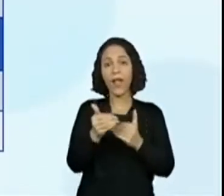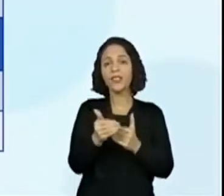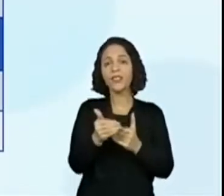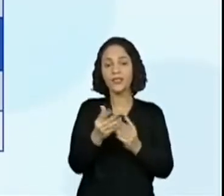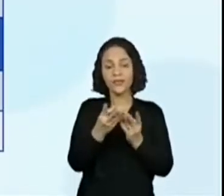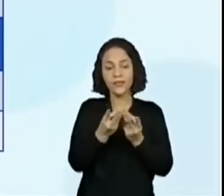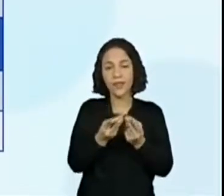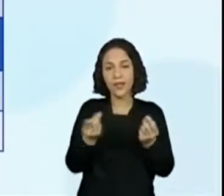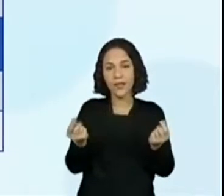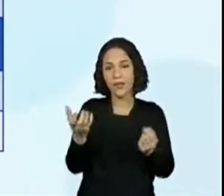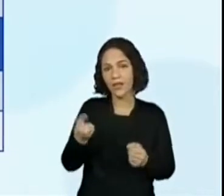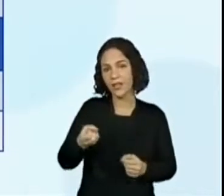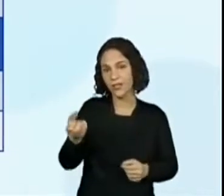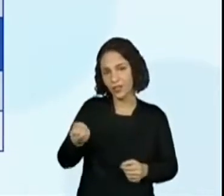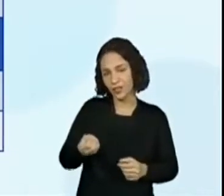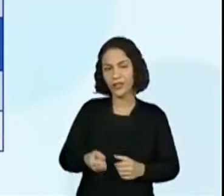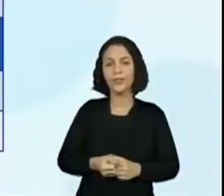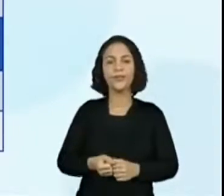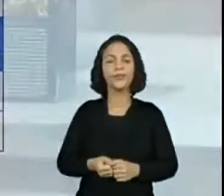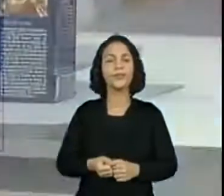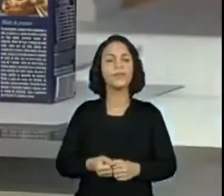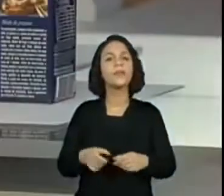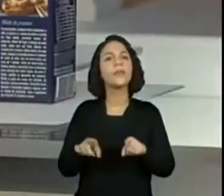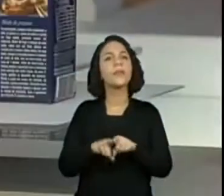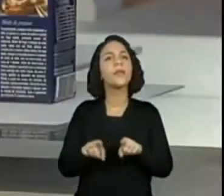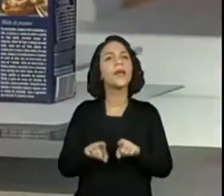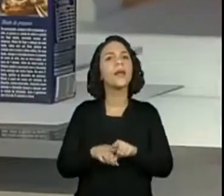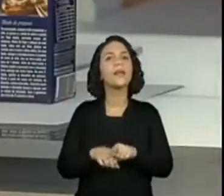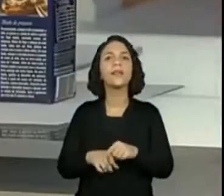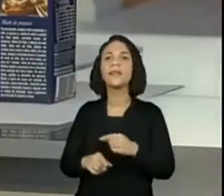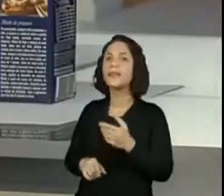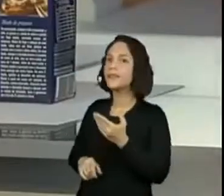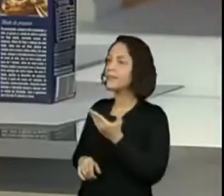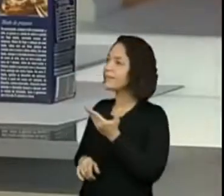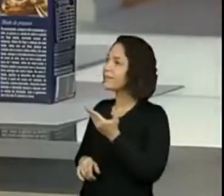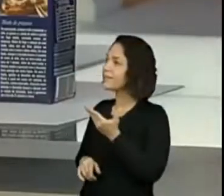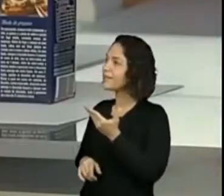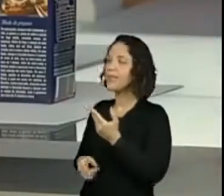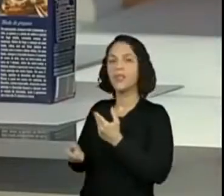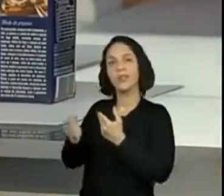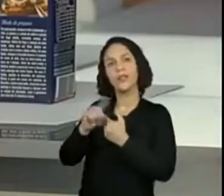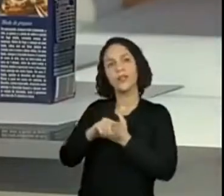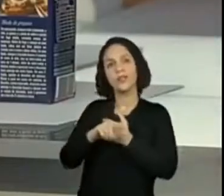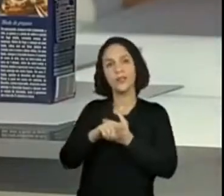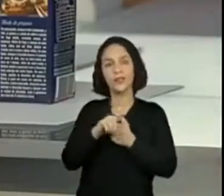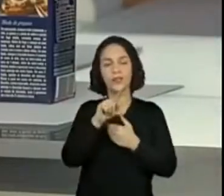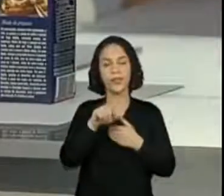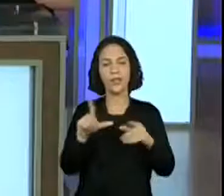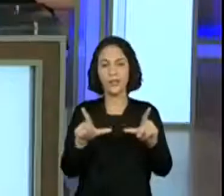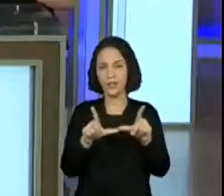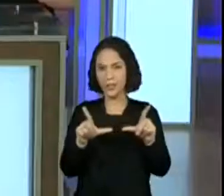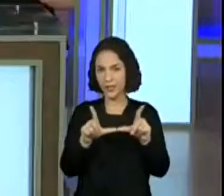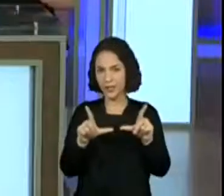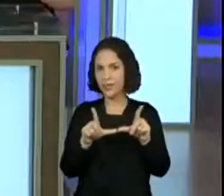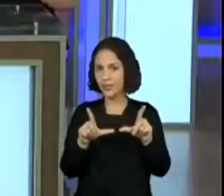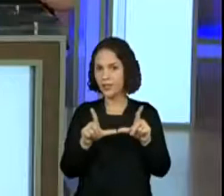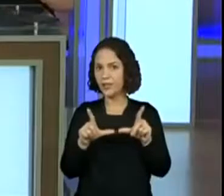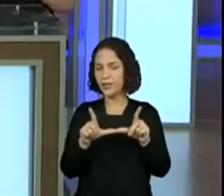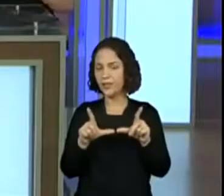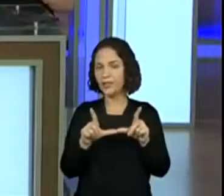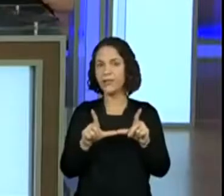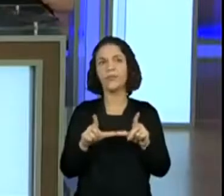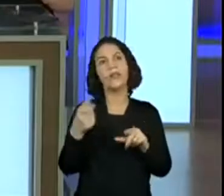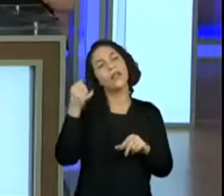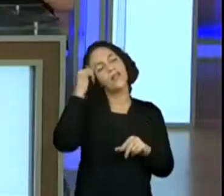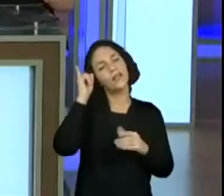né? De leite. A outra formou ali o quadrado. O quadrado, isso. Certo? Pra gente não